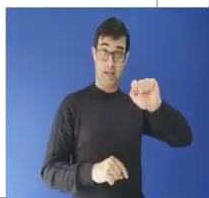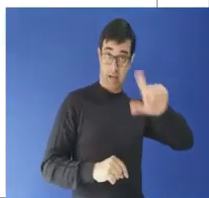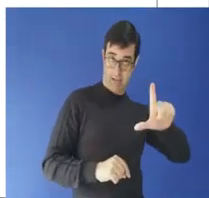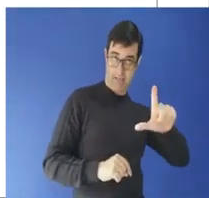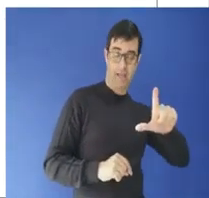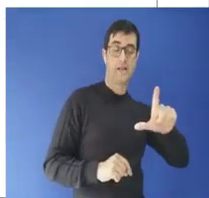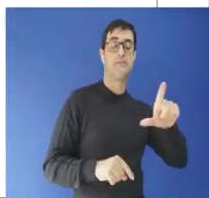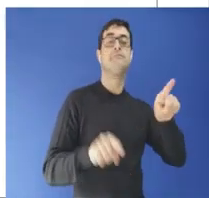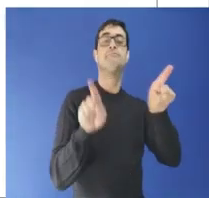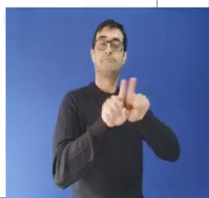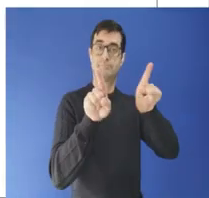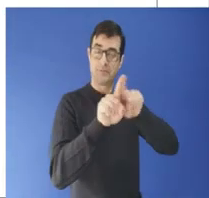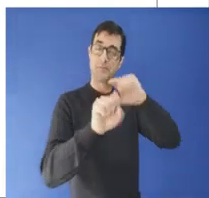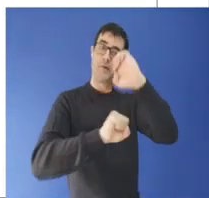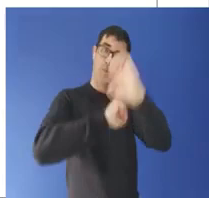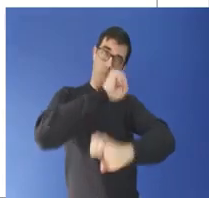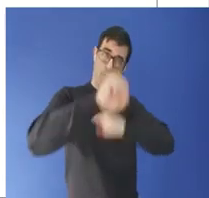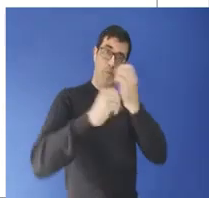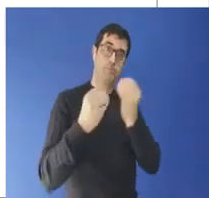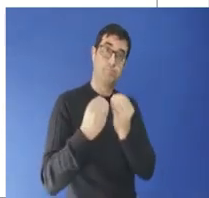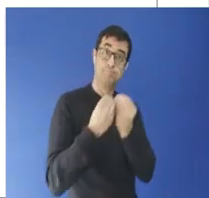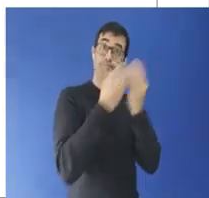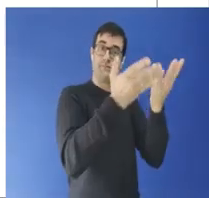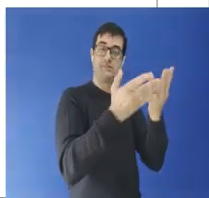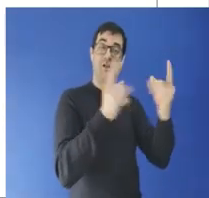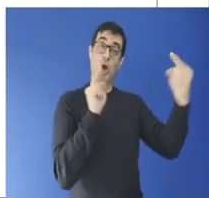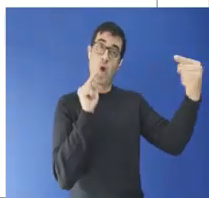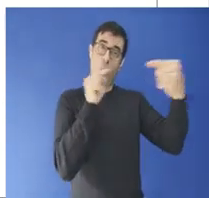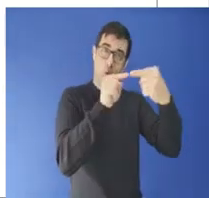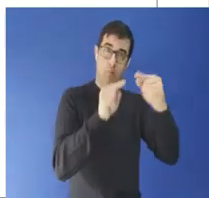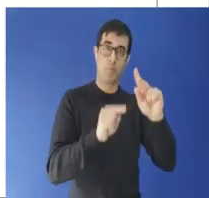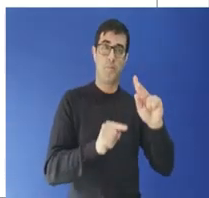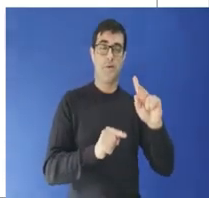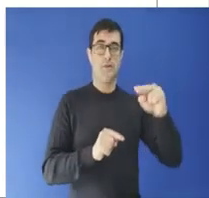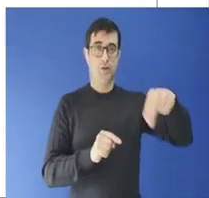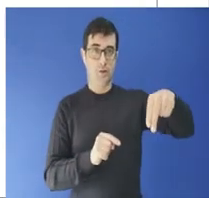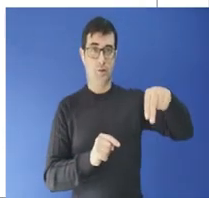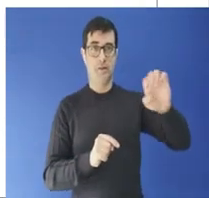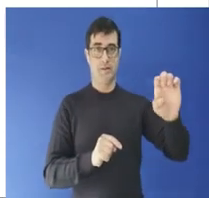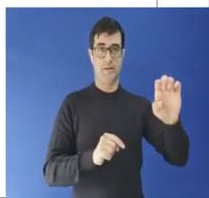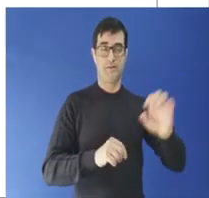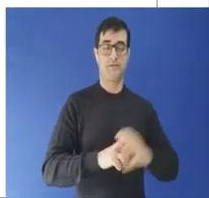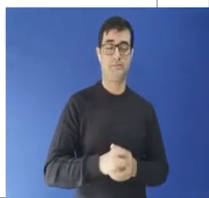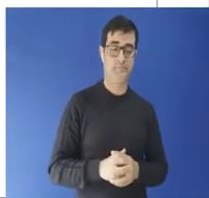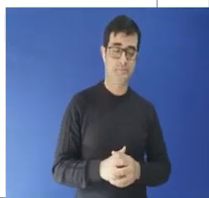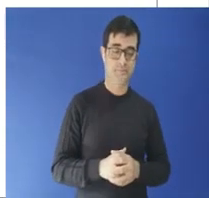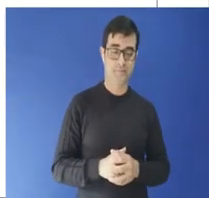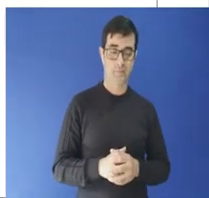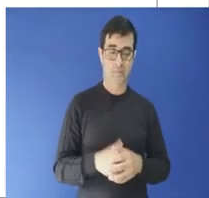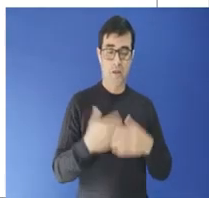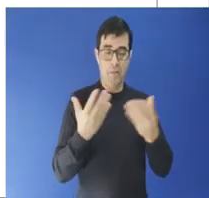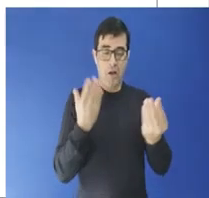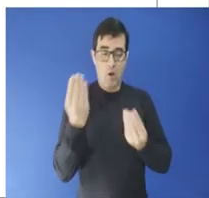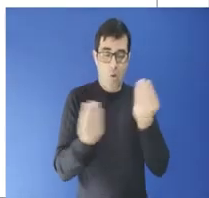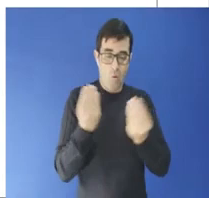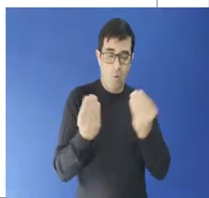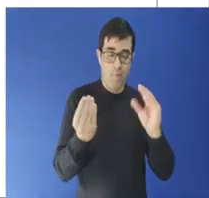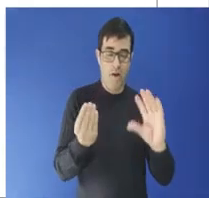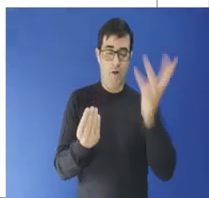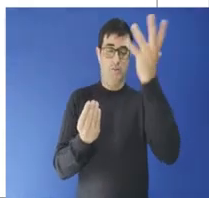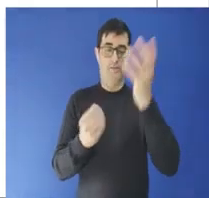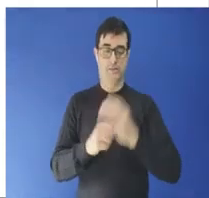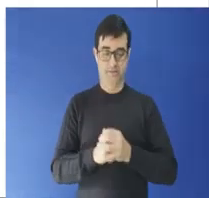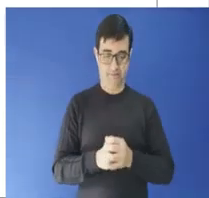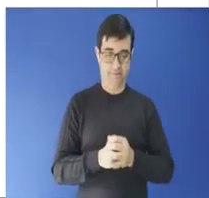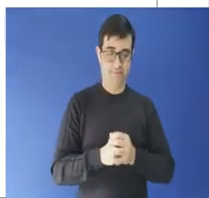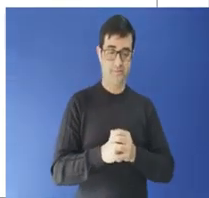elétrons para atingir a estabilidade e a configuração do neônio. E assim por diante. Então, como é que vai ocorrer isso daqui?